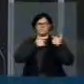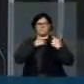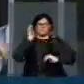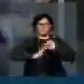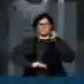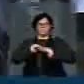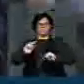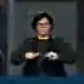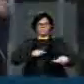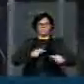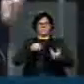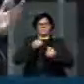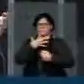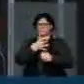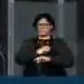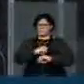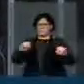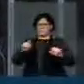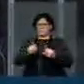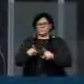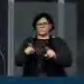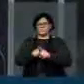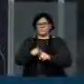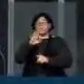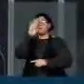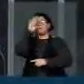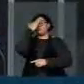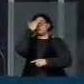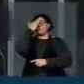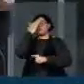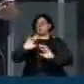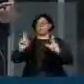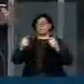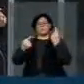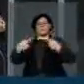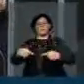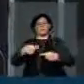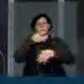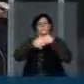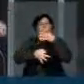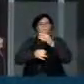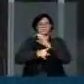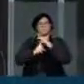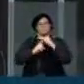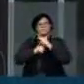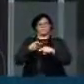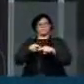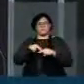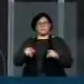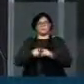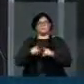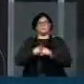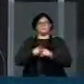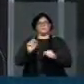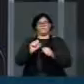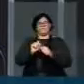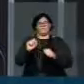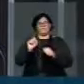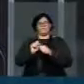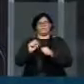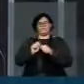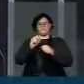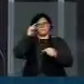informação e do entendimento das contradições da sociedade. Por isso também elas fazem jus a um plano